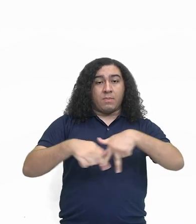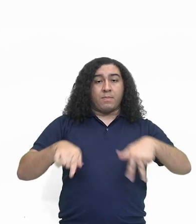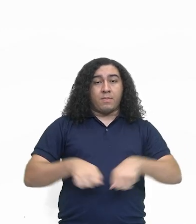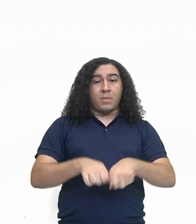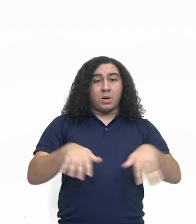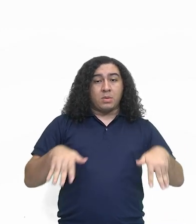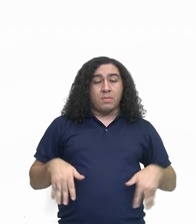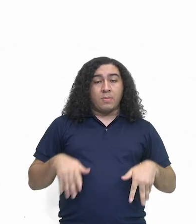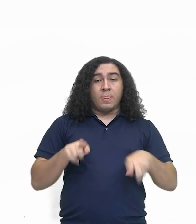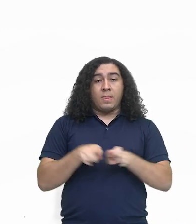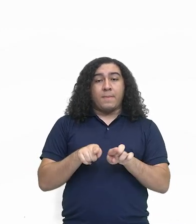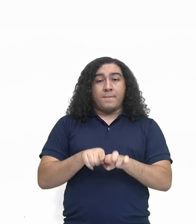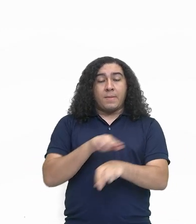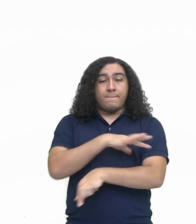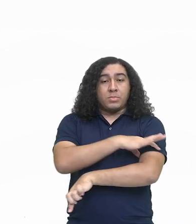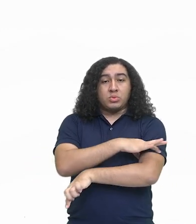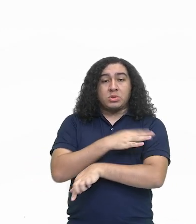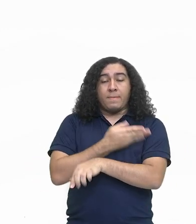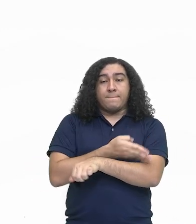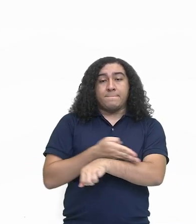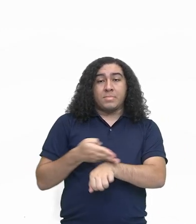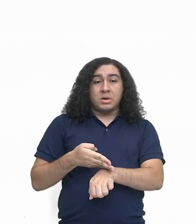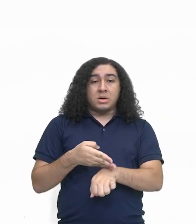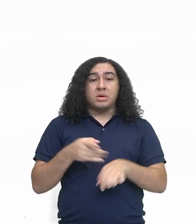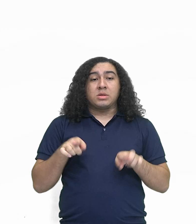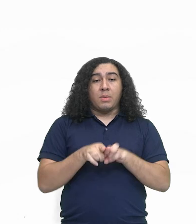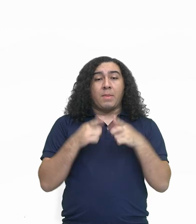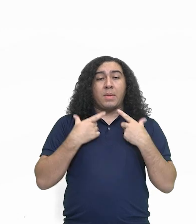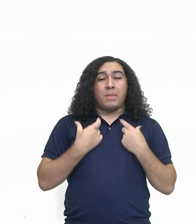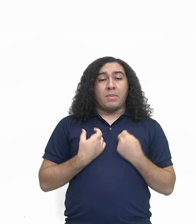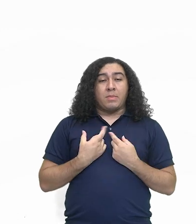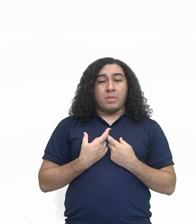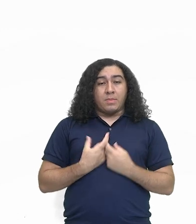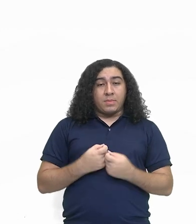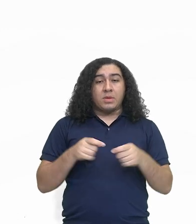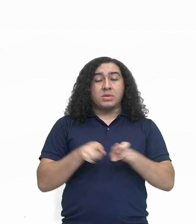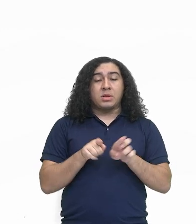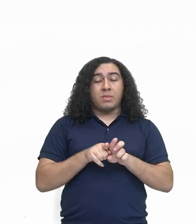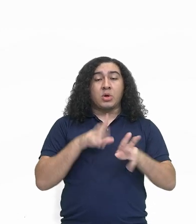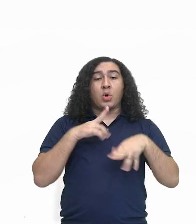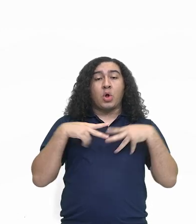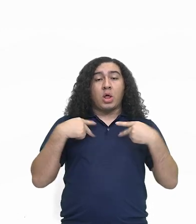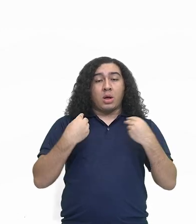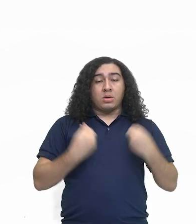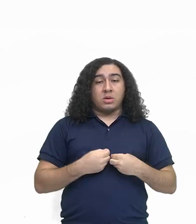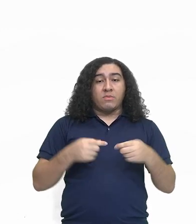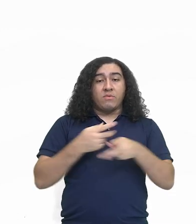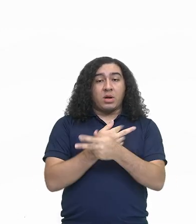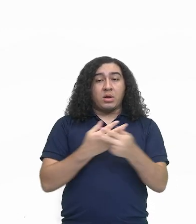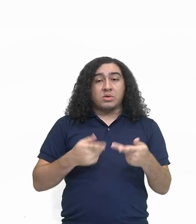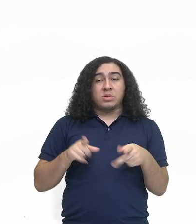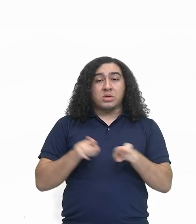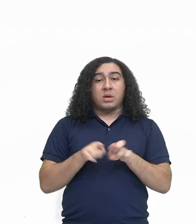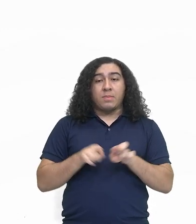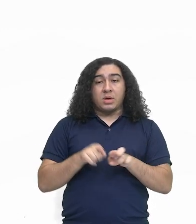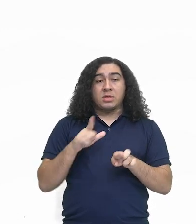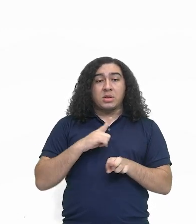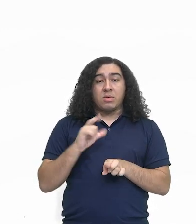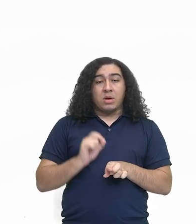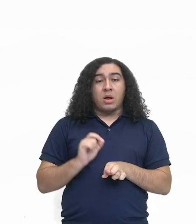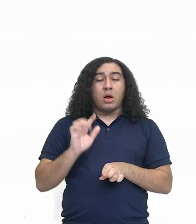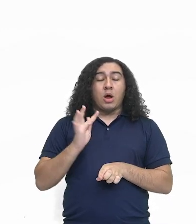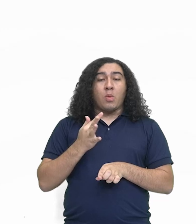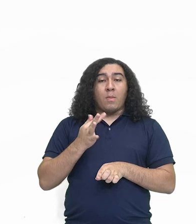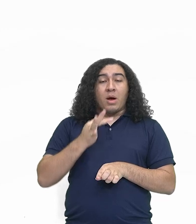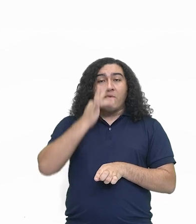brancas adornadas com rendas, colares, lenço no ombro e flor atrás da orelha, uma versão estilizada das roupas das